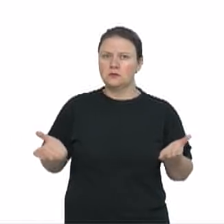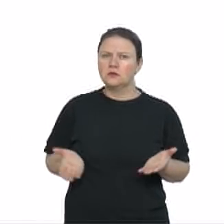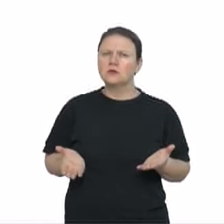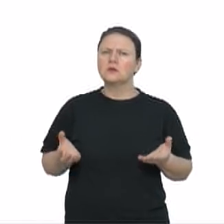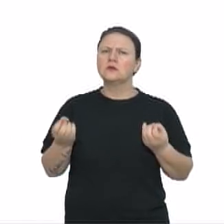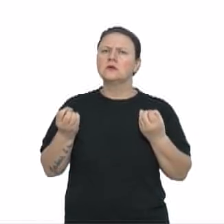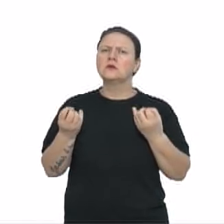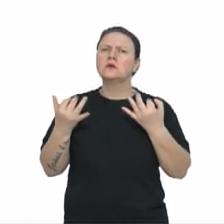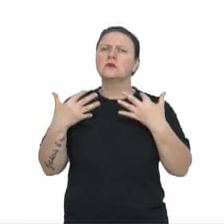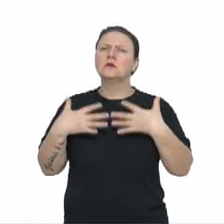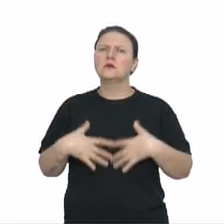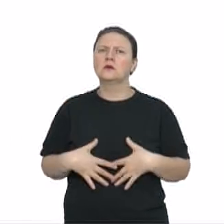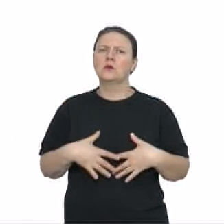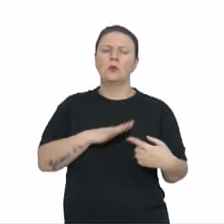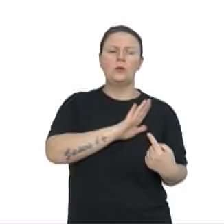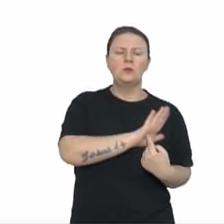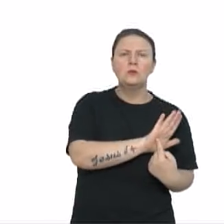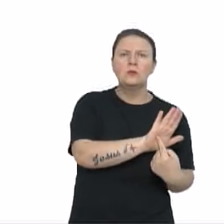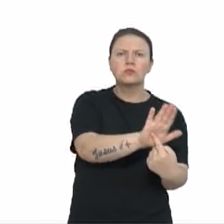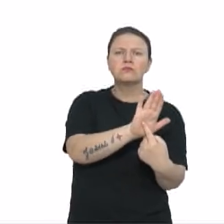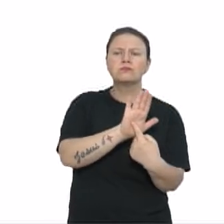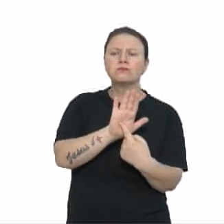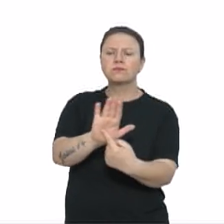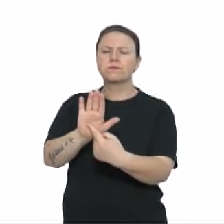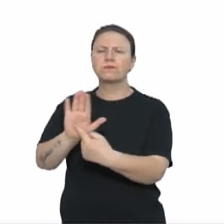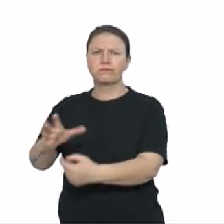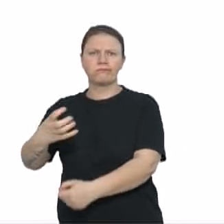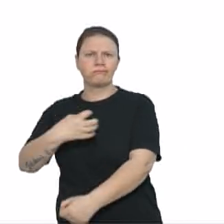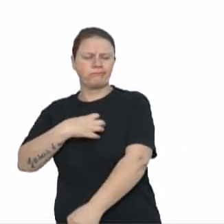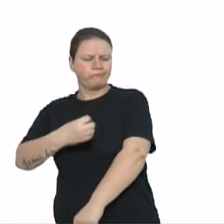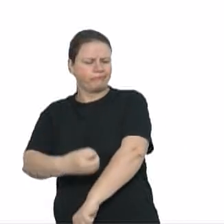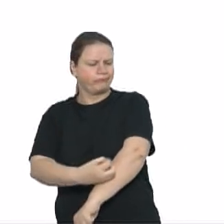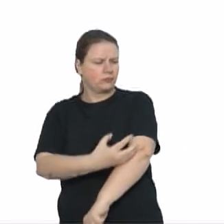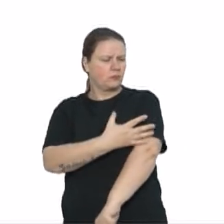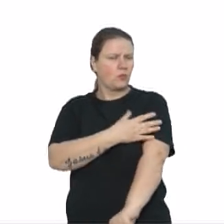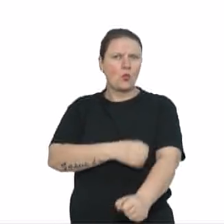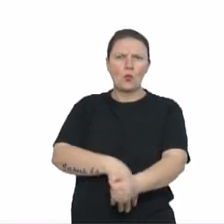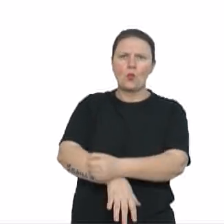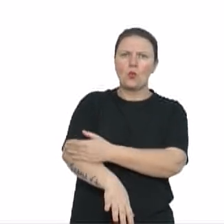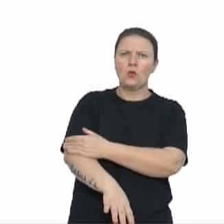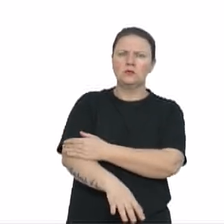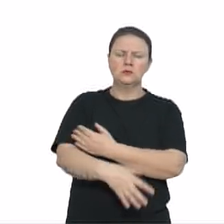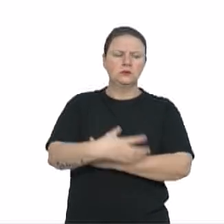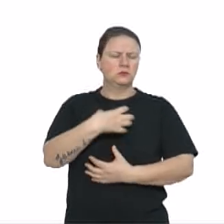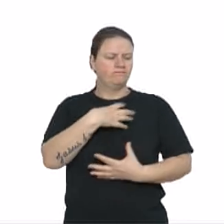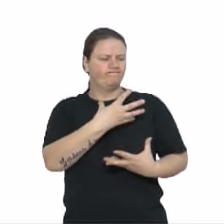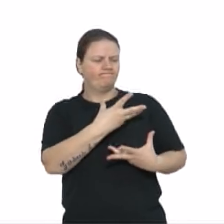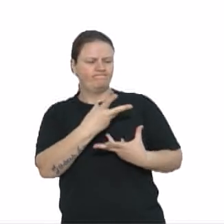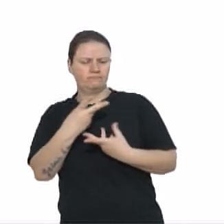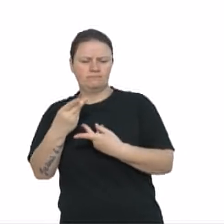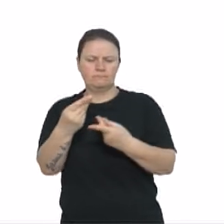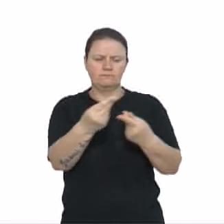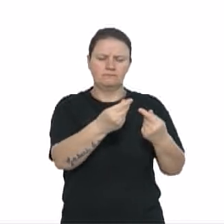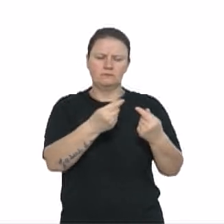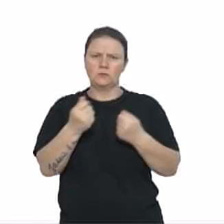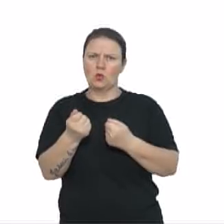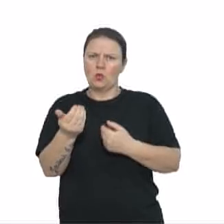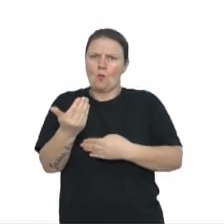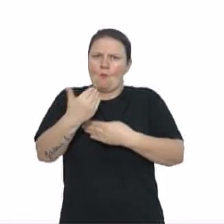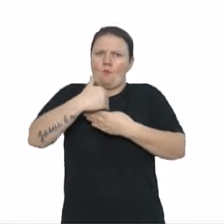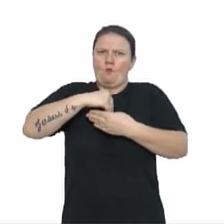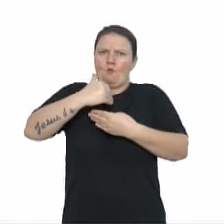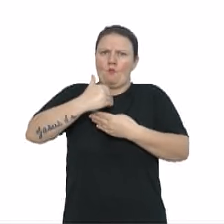estou falando de manifestação de sentimentos ou de sensações internas por meio de movimento